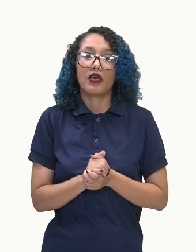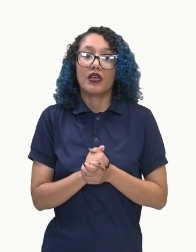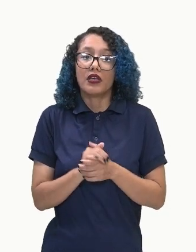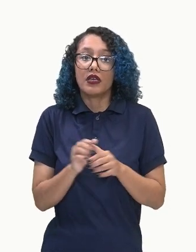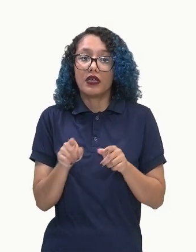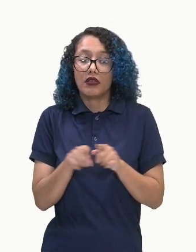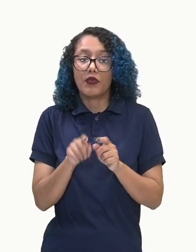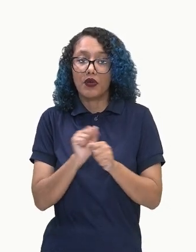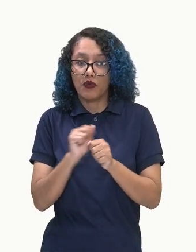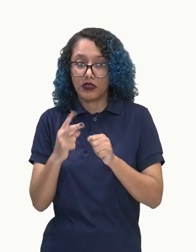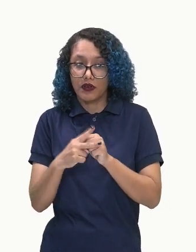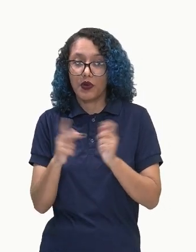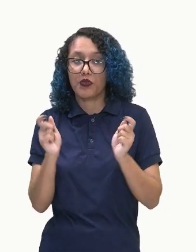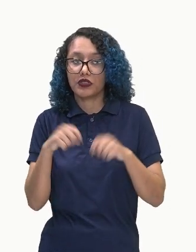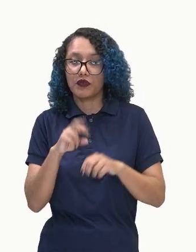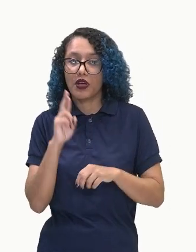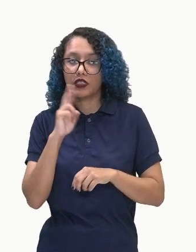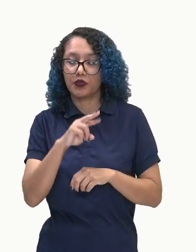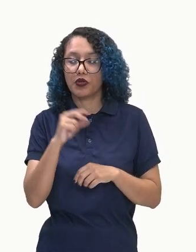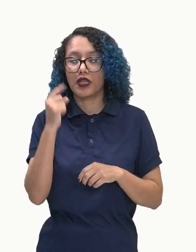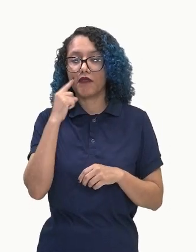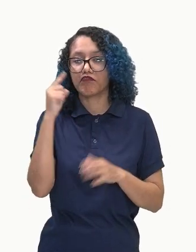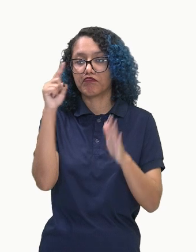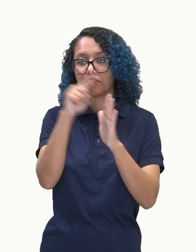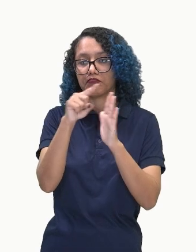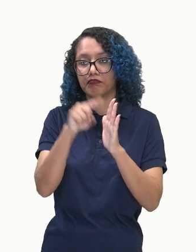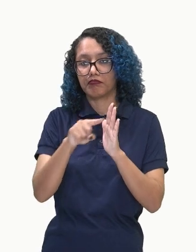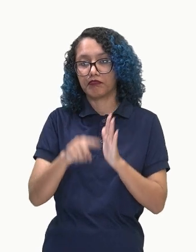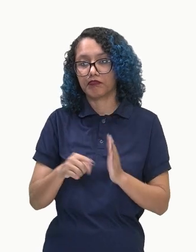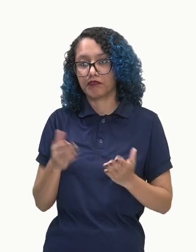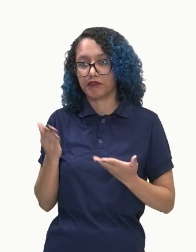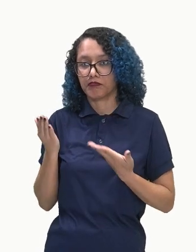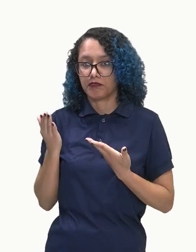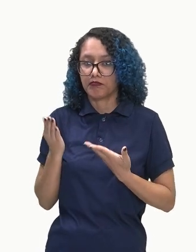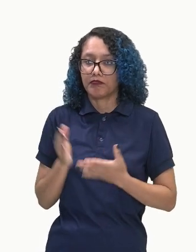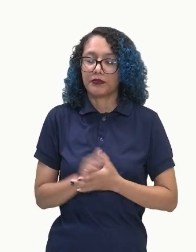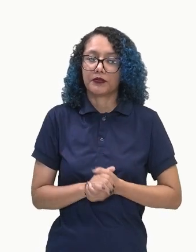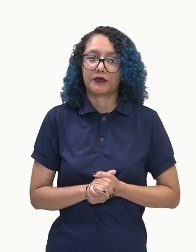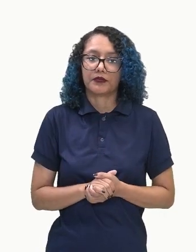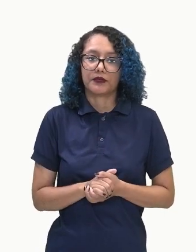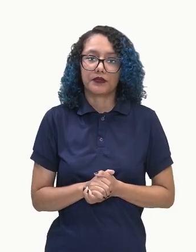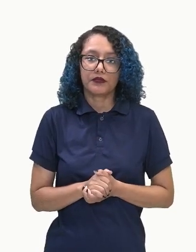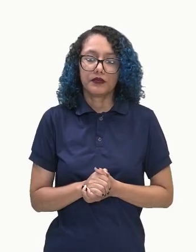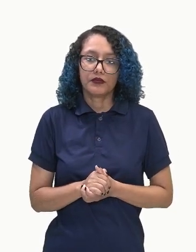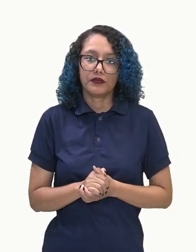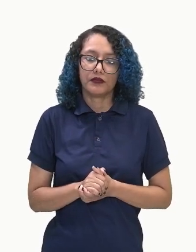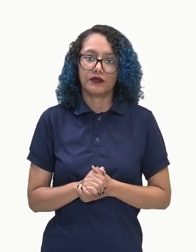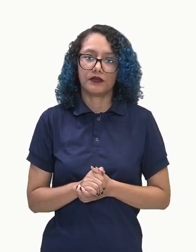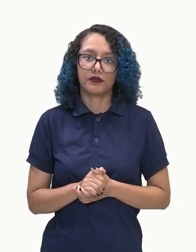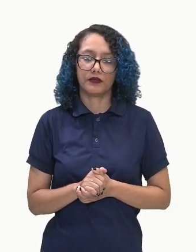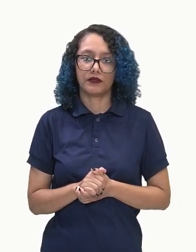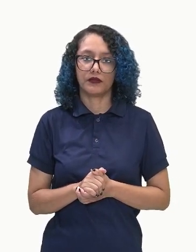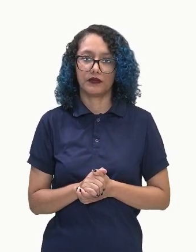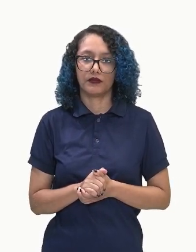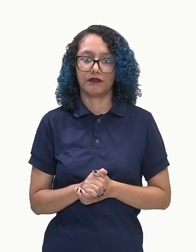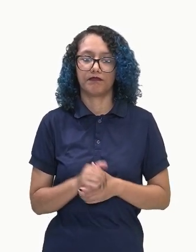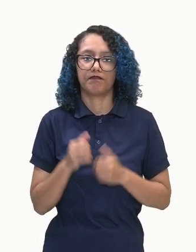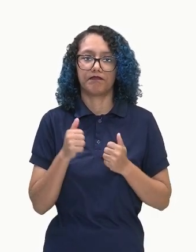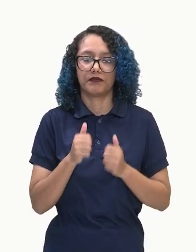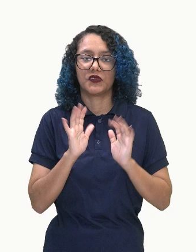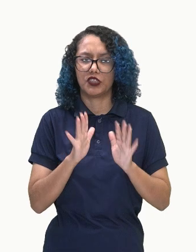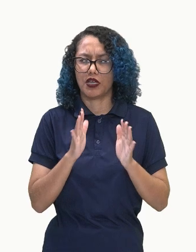respondem essas perguntas, ok? De how, when, where and why. Certo? Bem, nós já